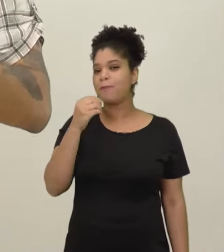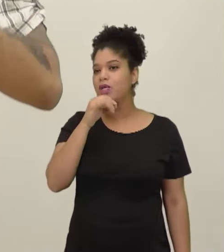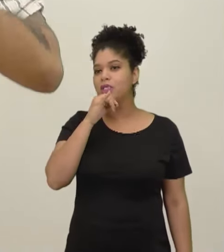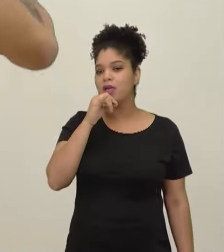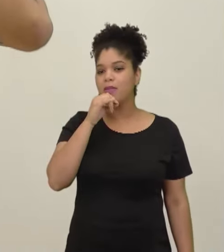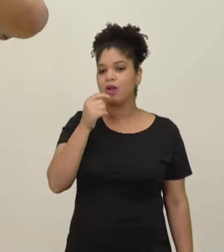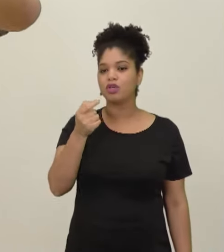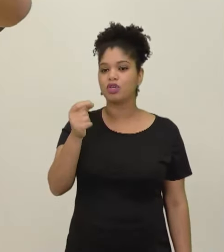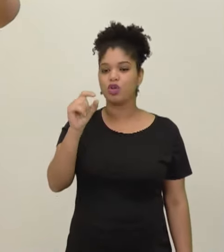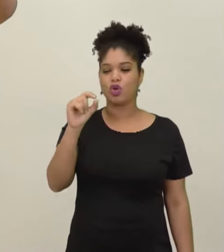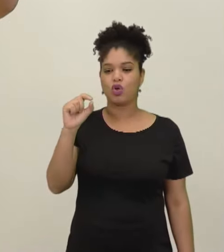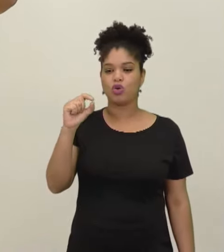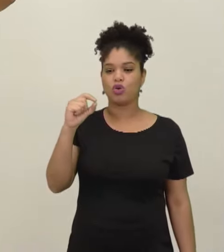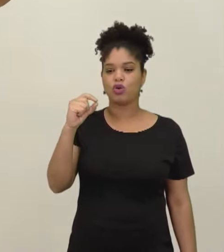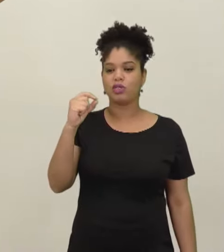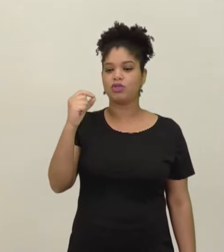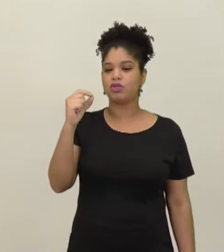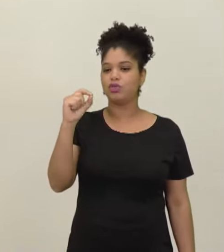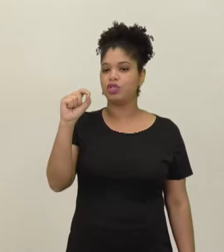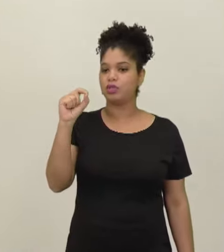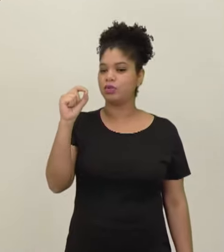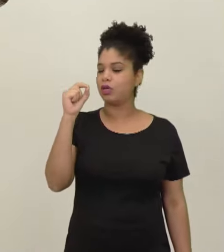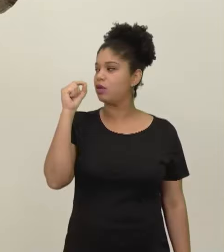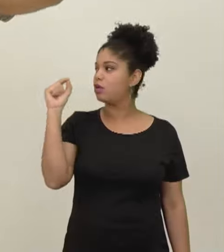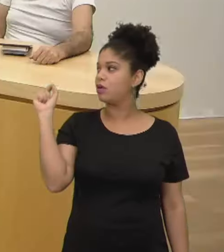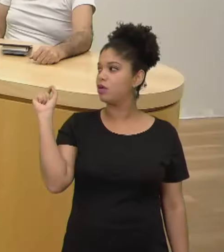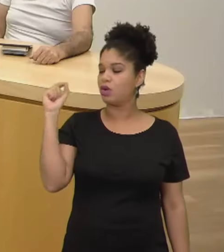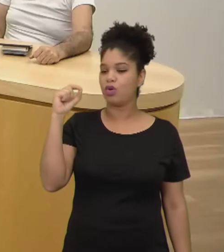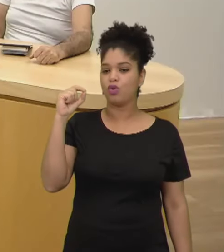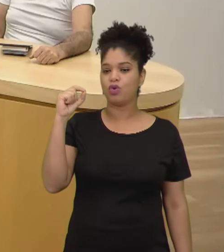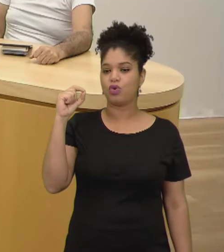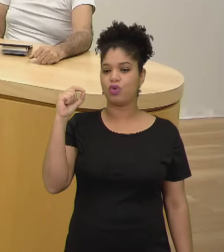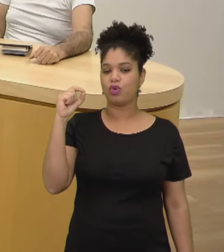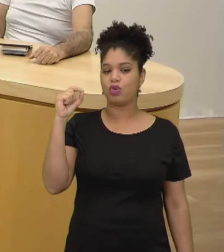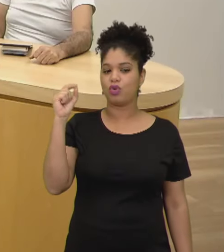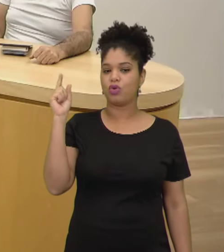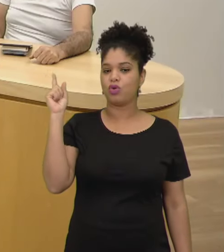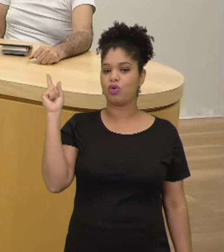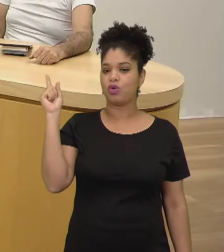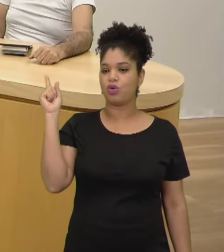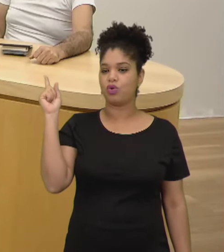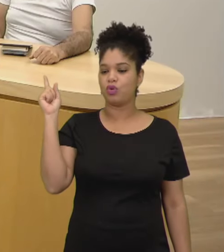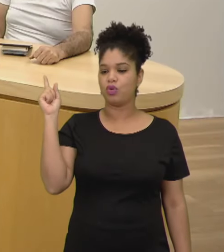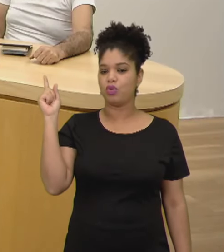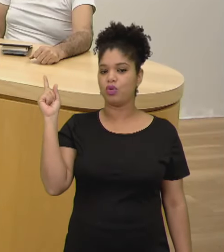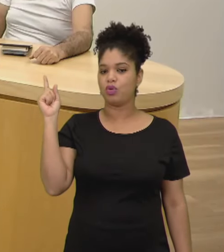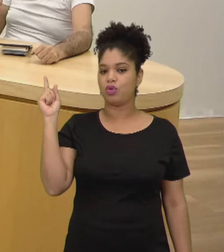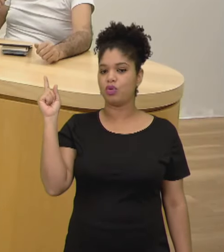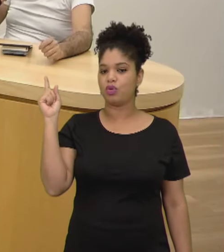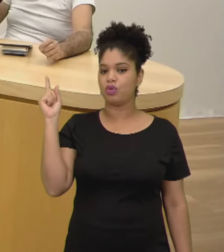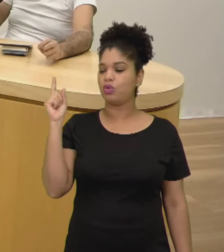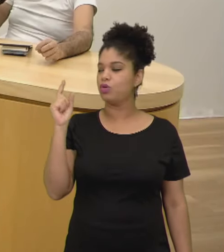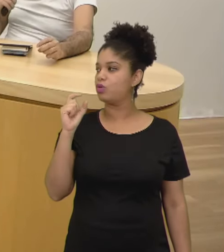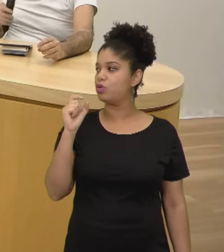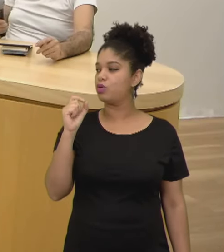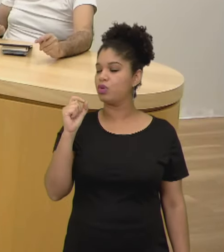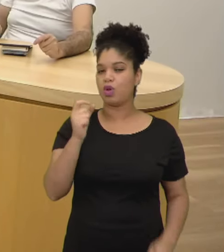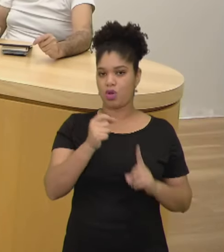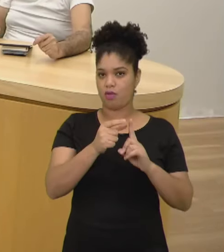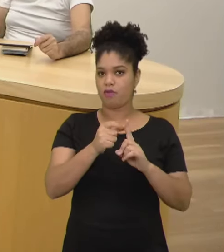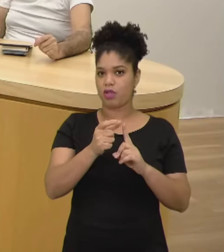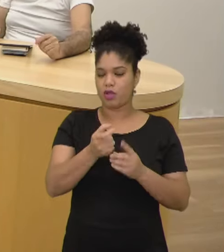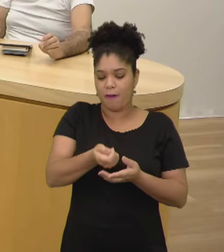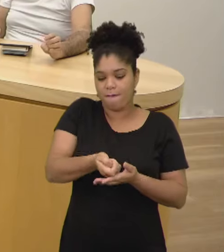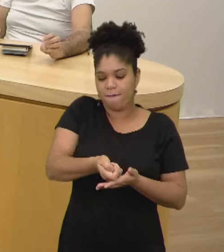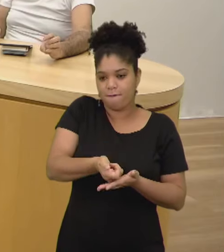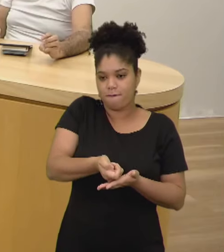gude aqui, ó. Peguei esse bifurcão aqui, ó. E tô com medo de soltar ele tão de cima, porque eu gosto muito dele, ó. Uma